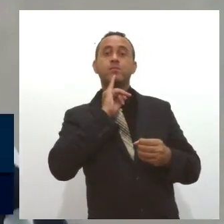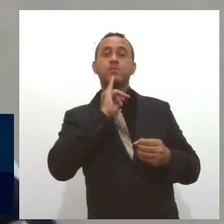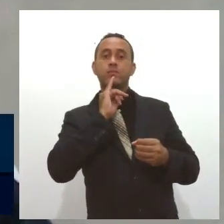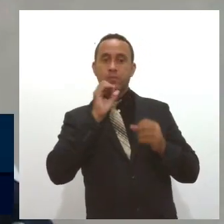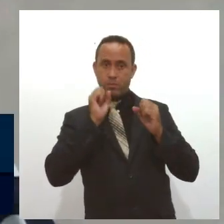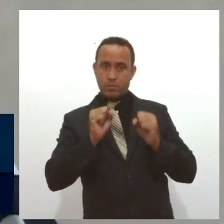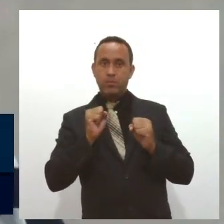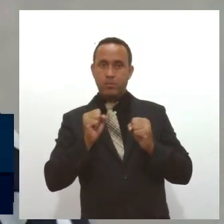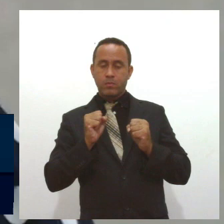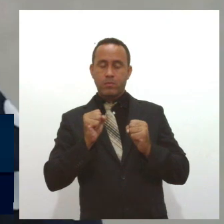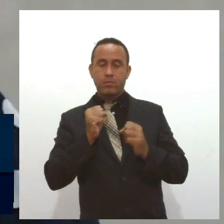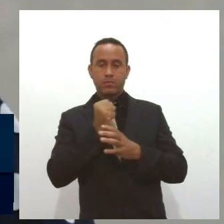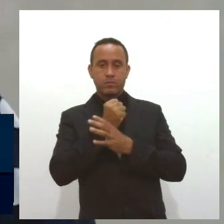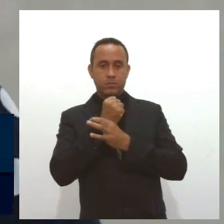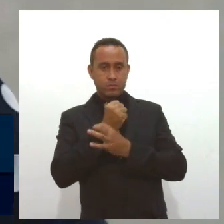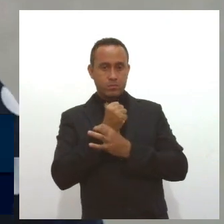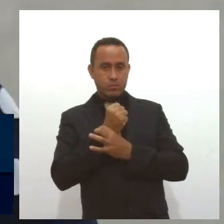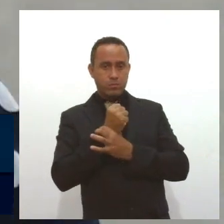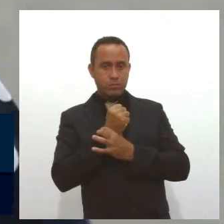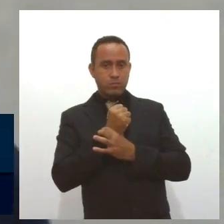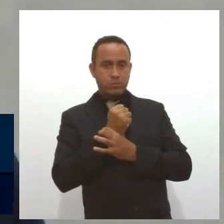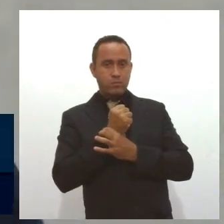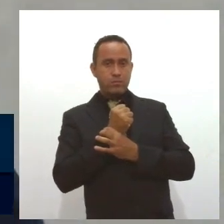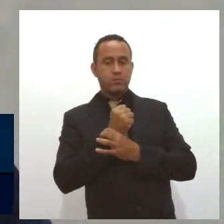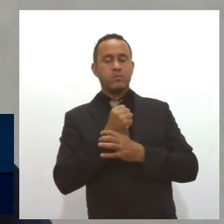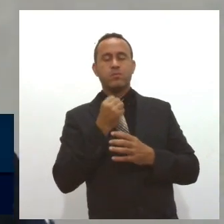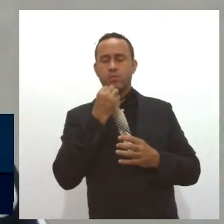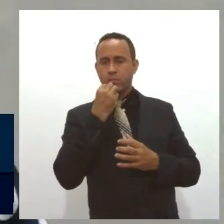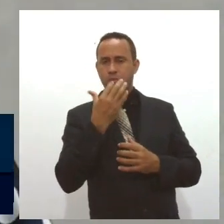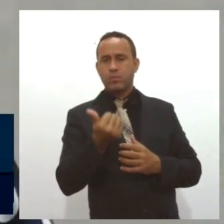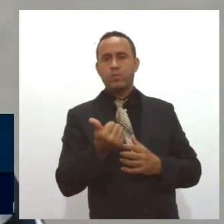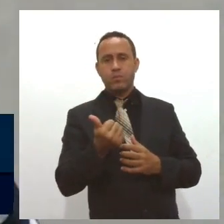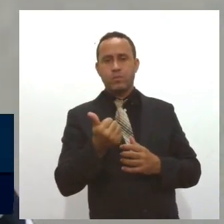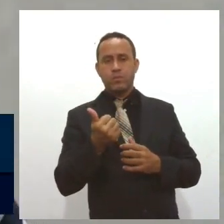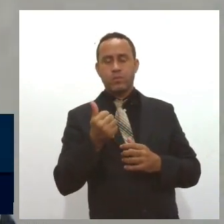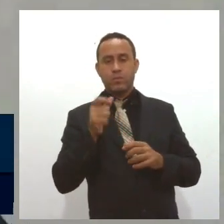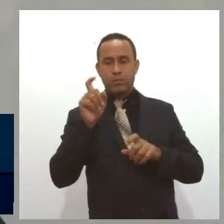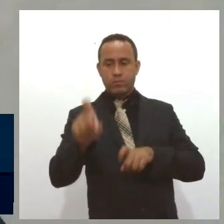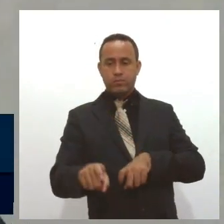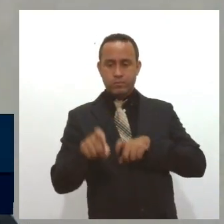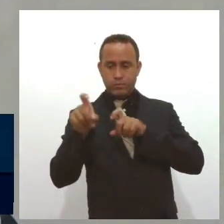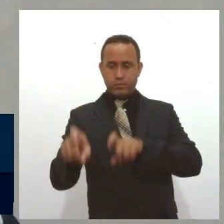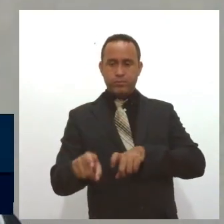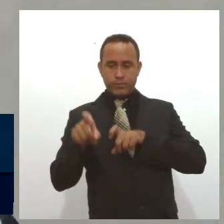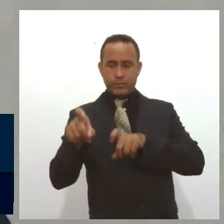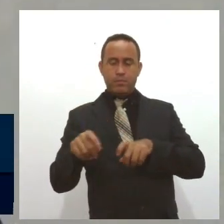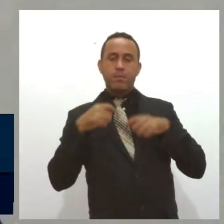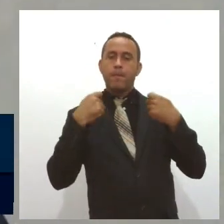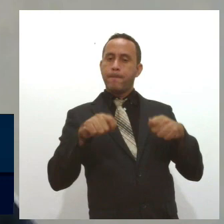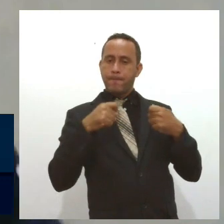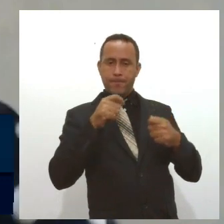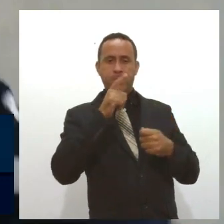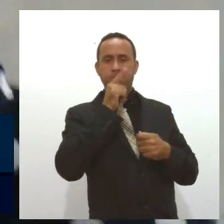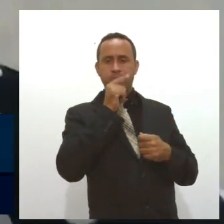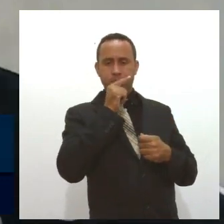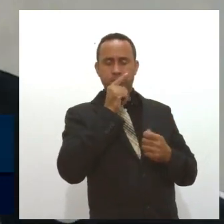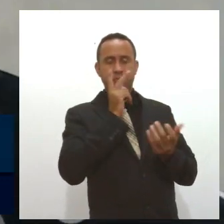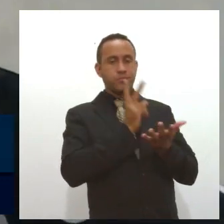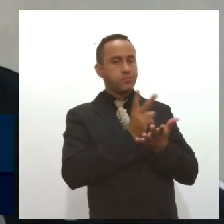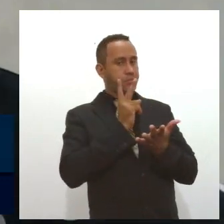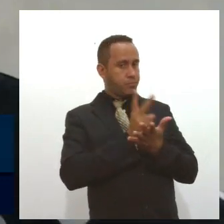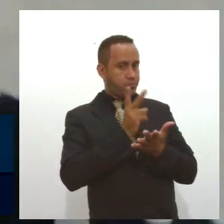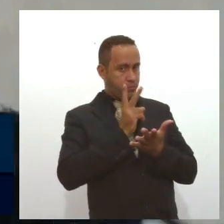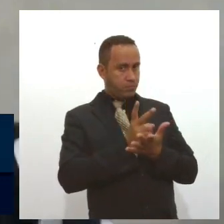posso assegurar, por ser um município eminentemente agrícola, este município, ele